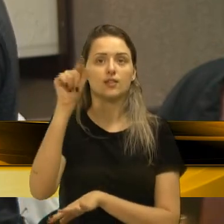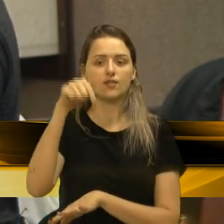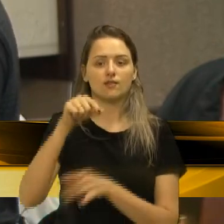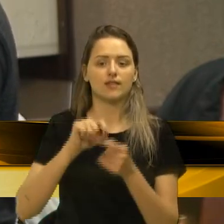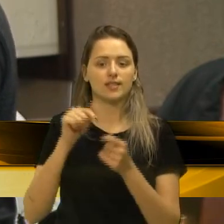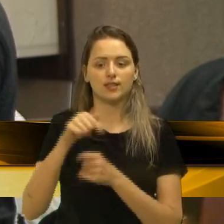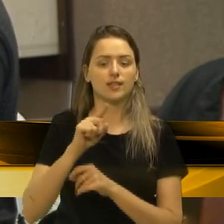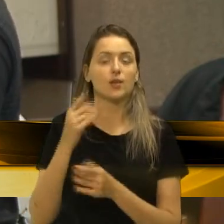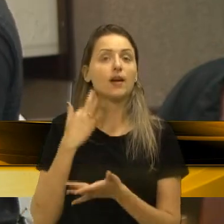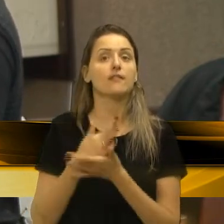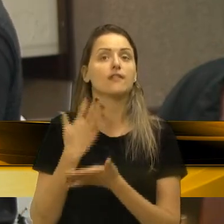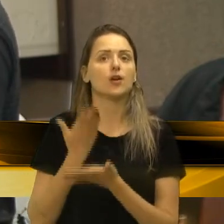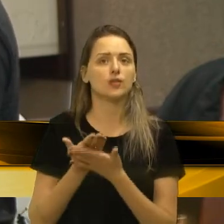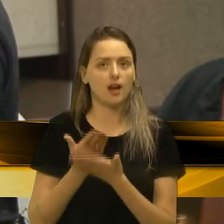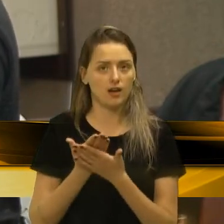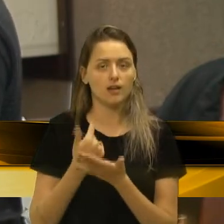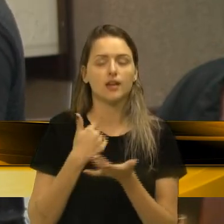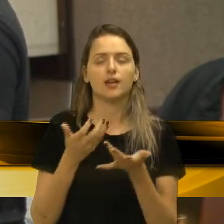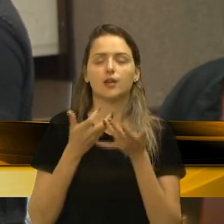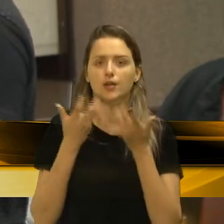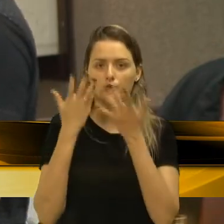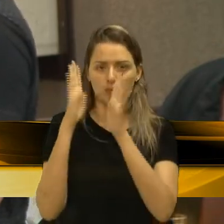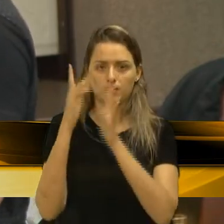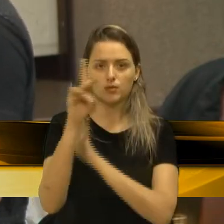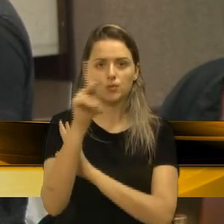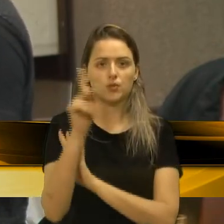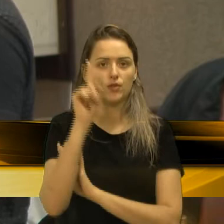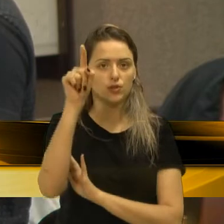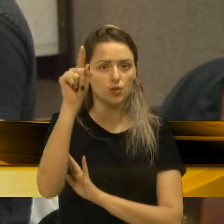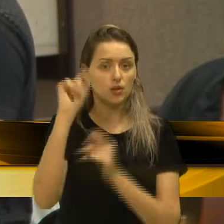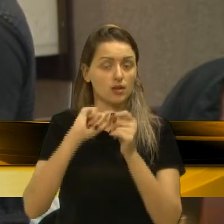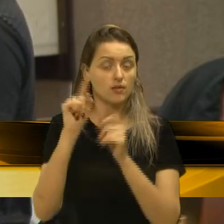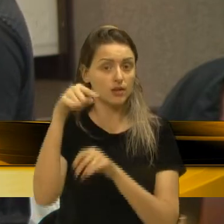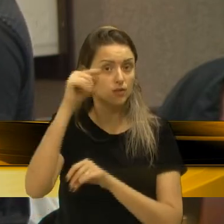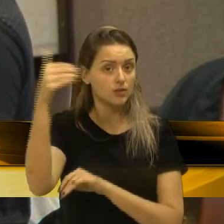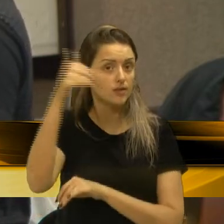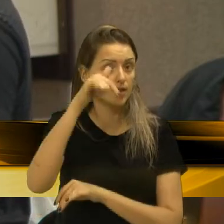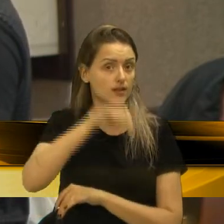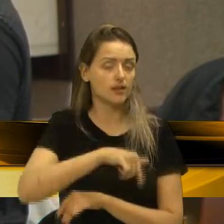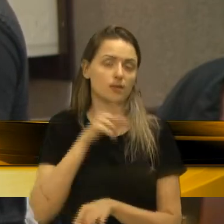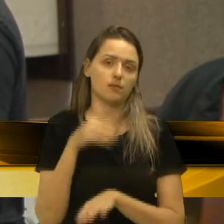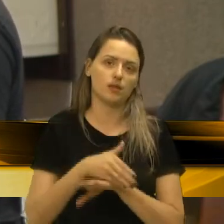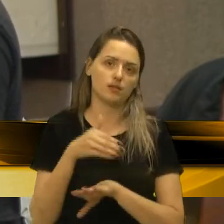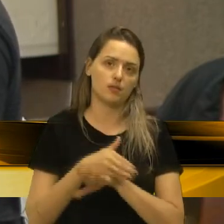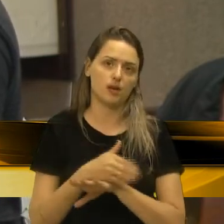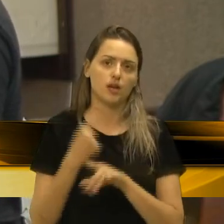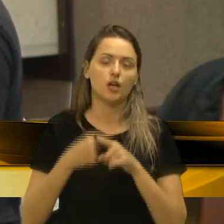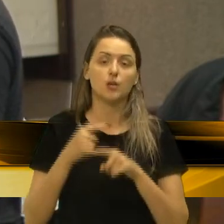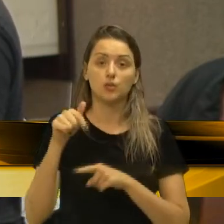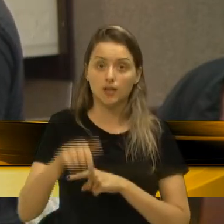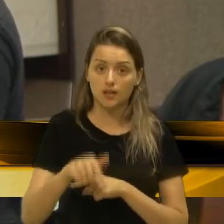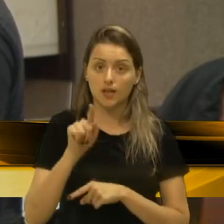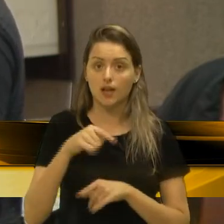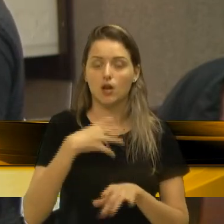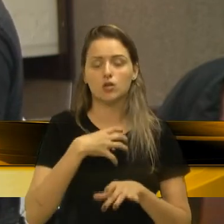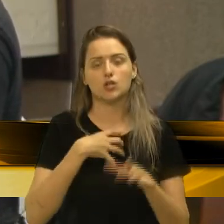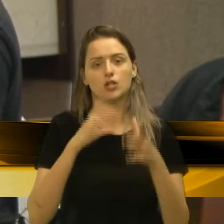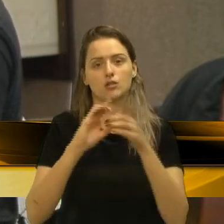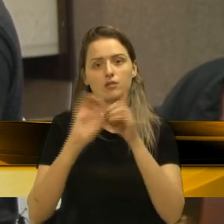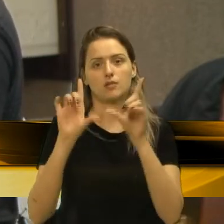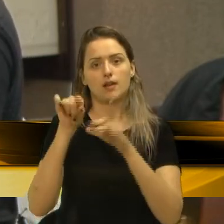matar aula. Eu quero parabenizar os professores de vocês que trouxeram vocês aqui. Porque isso daqui é a casa da democracia, é uma